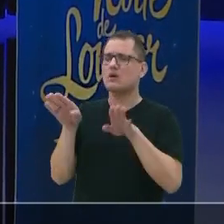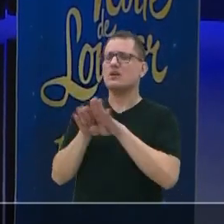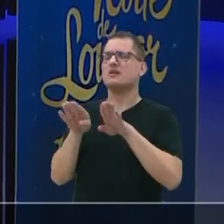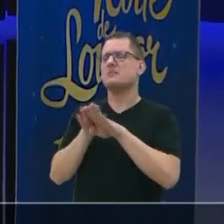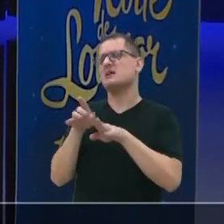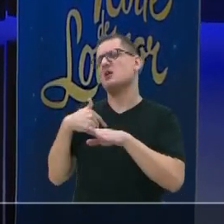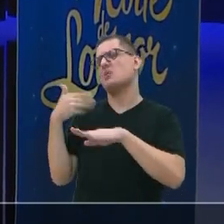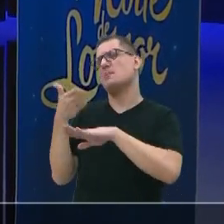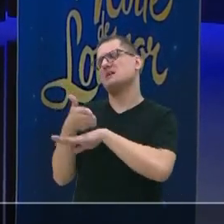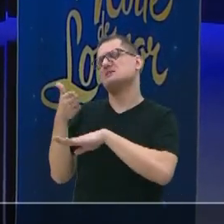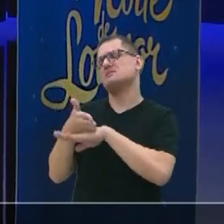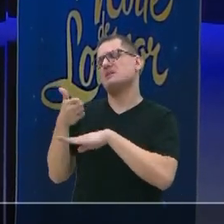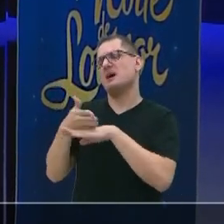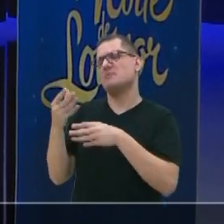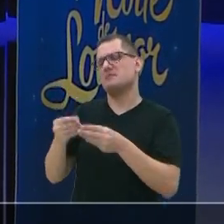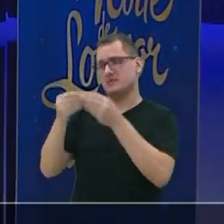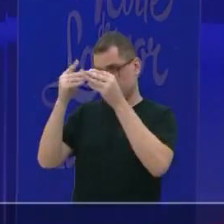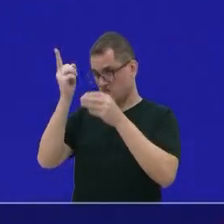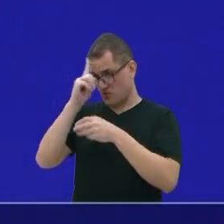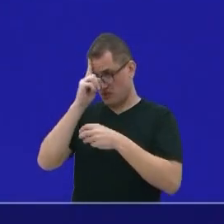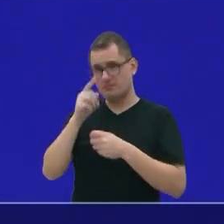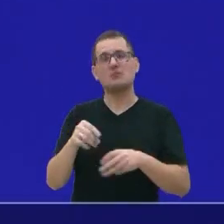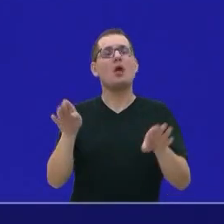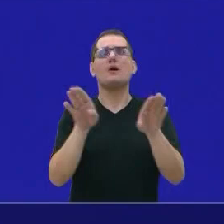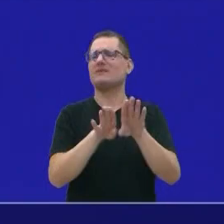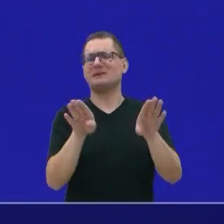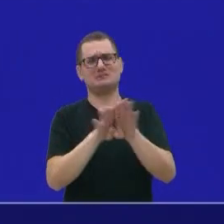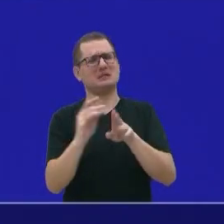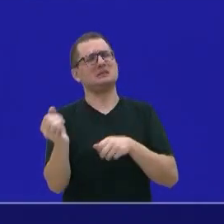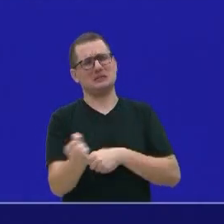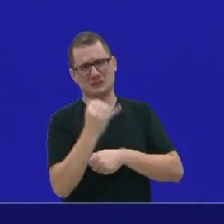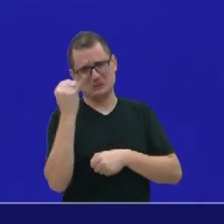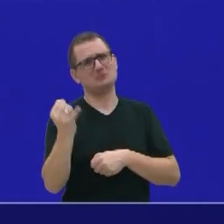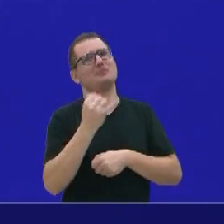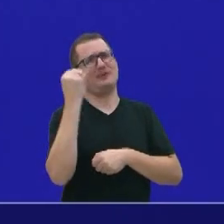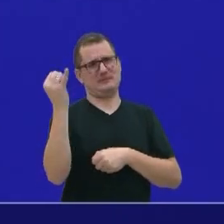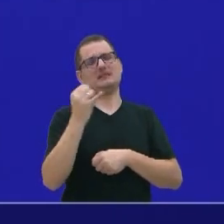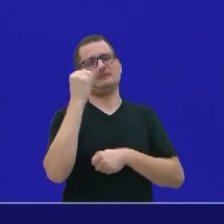missa diária? Também, mais do que nunca.